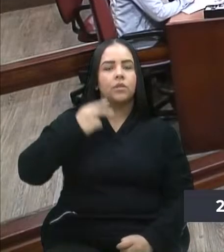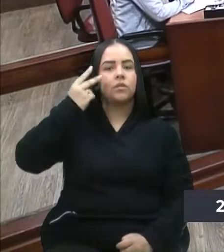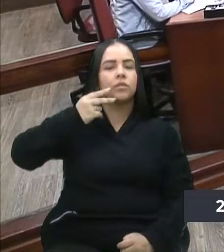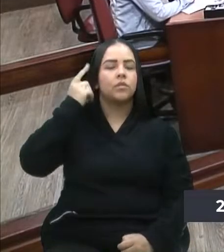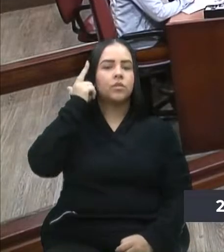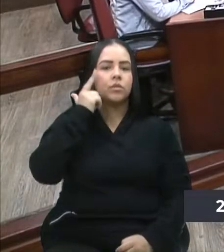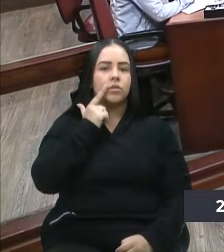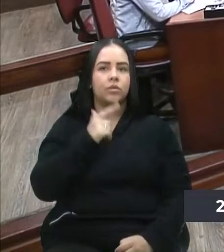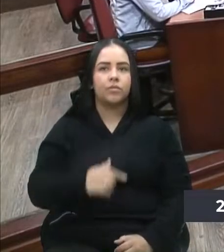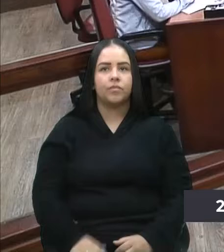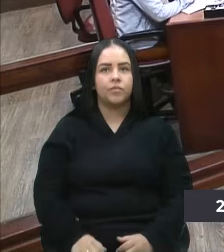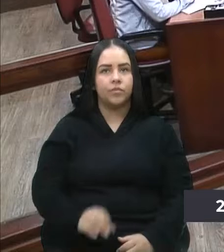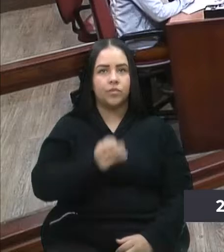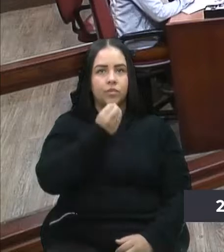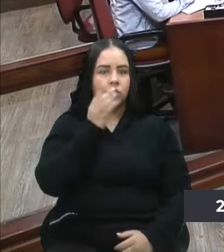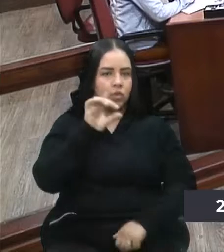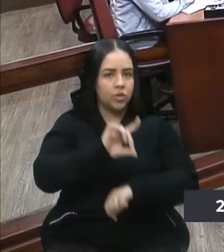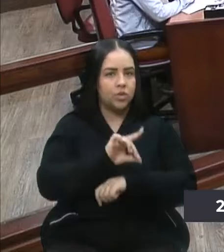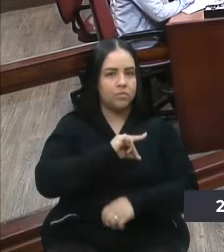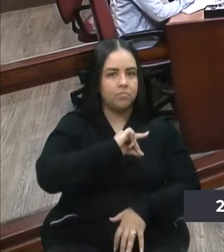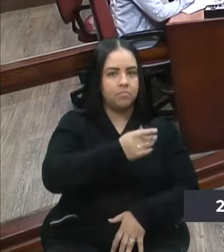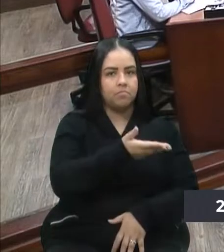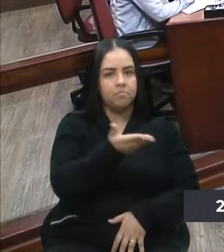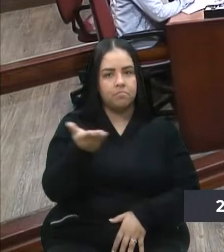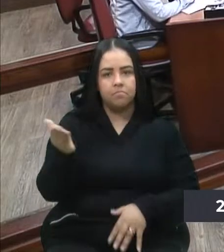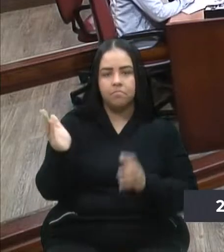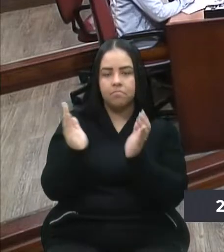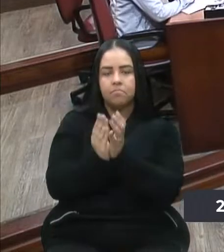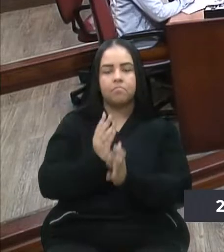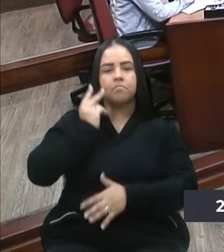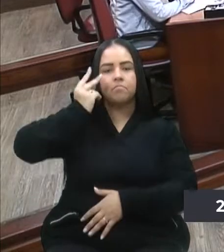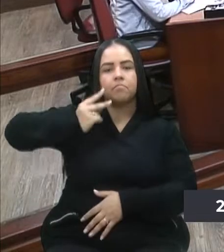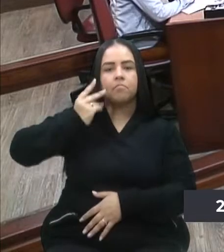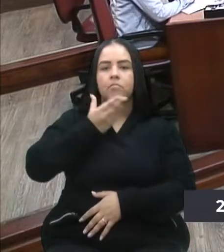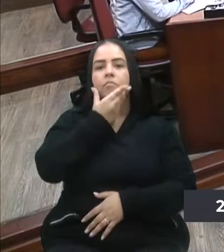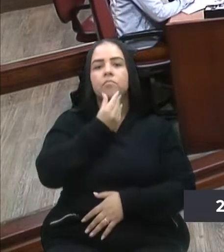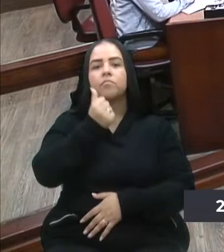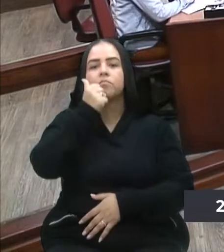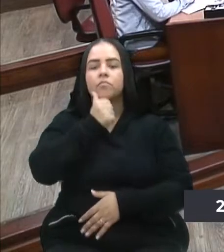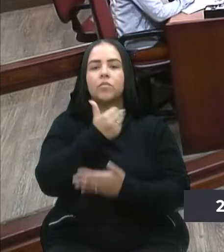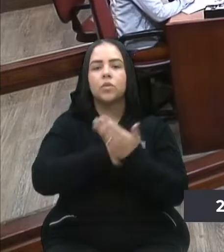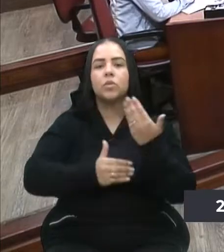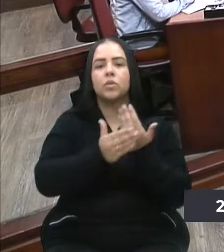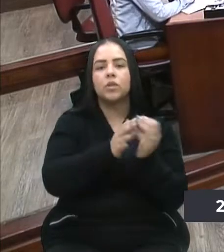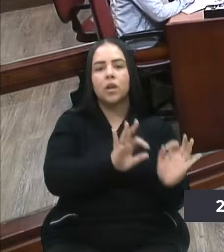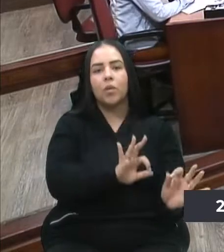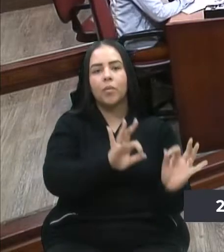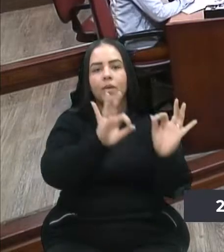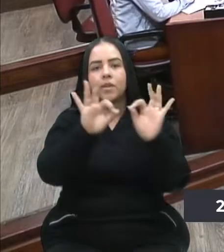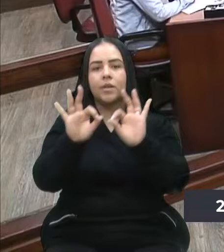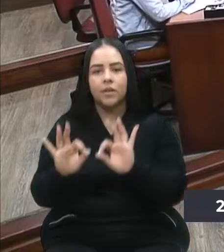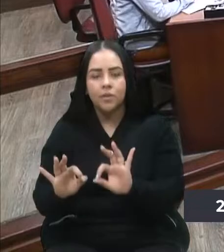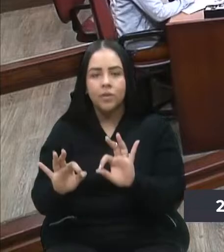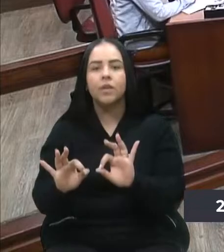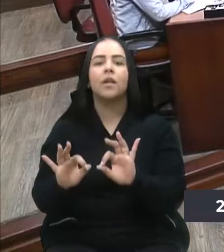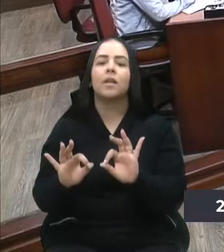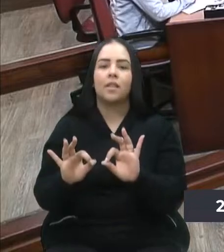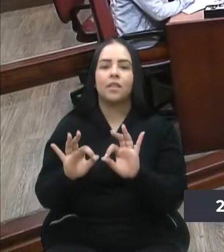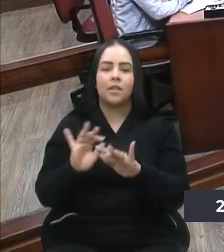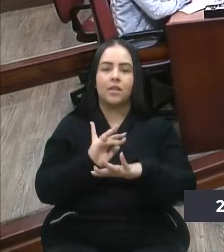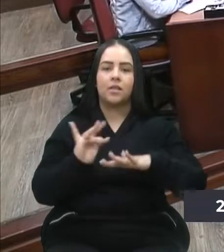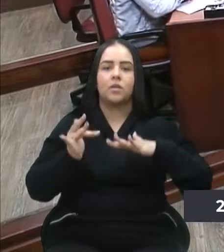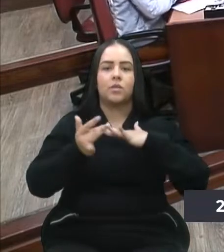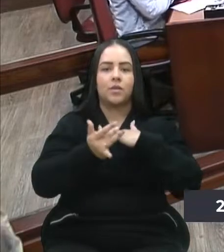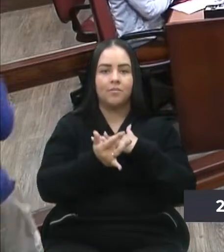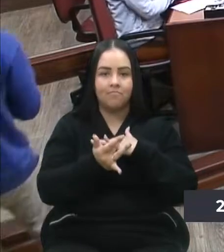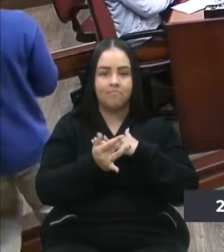dia, presidenta, colegas vereadoras, colegas vereadores, as pessoas que nos acompanham pelas redes